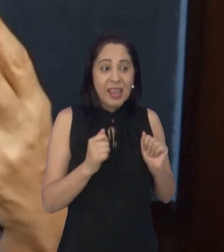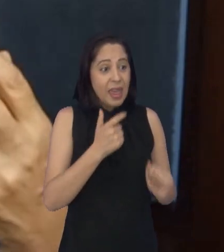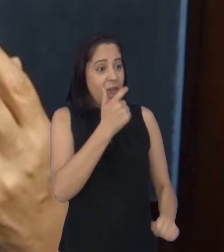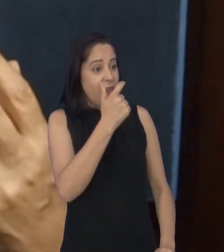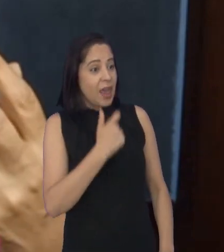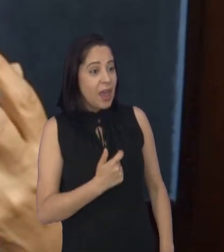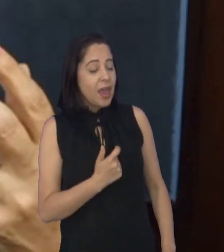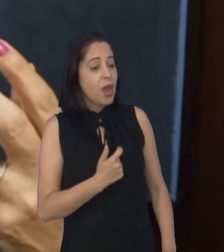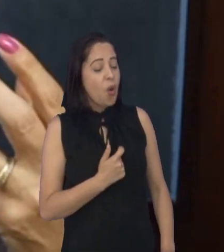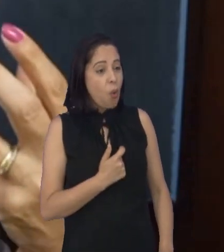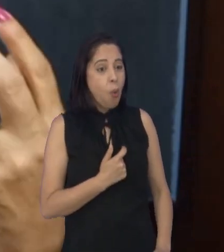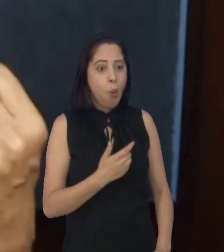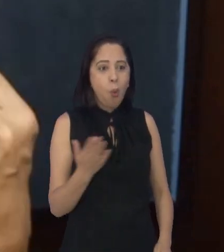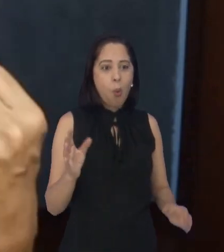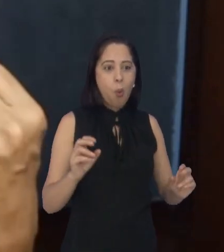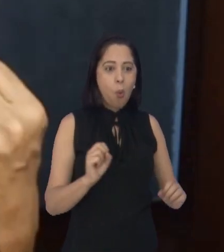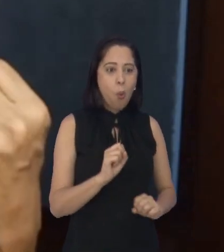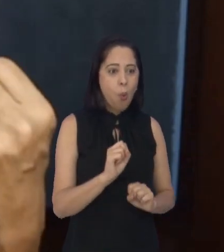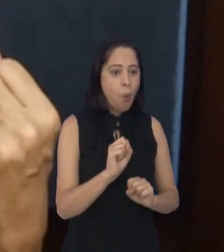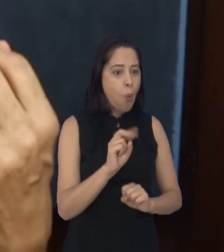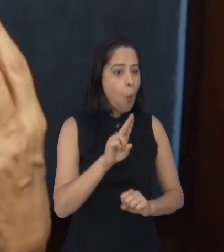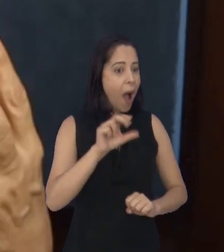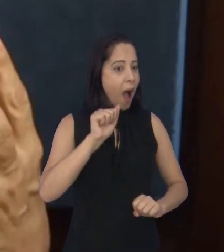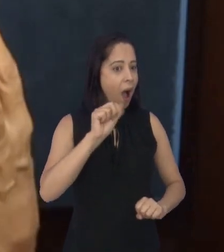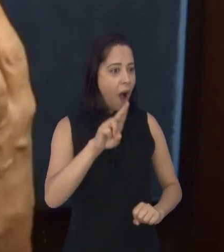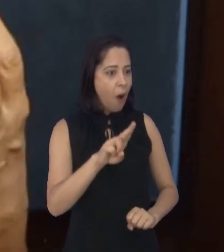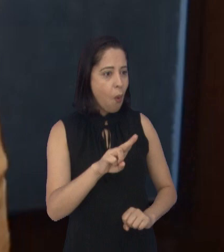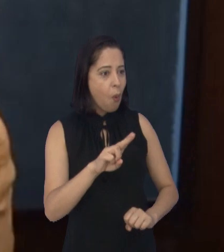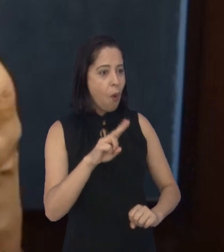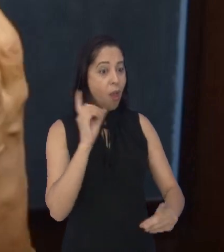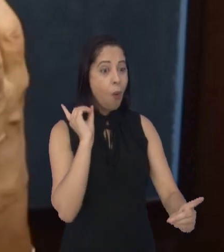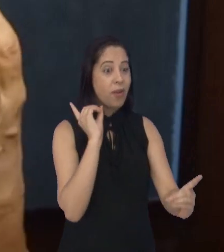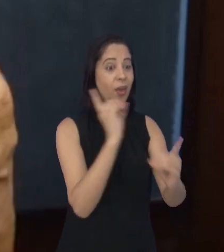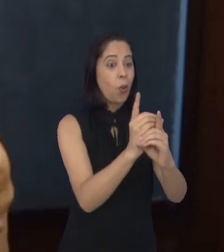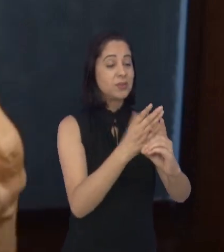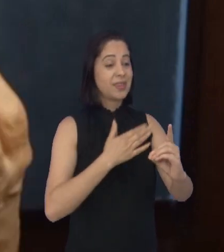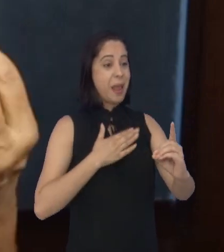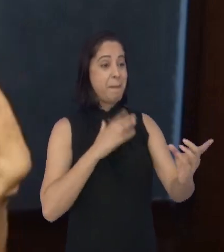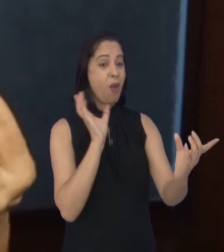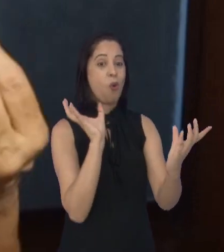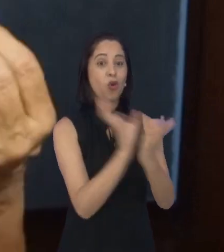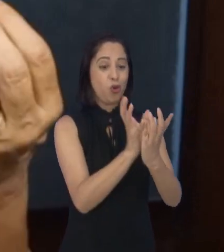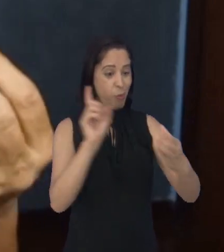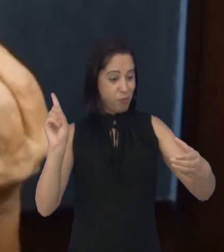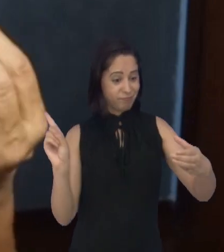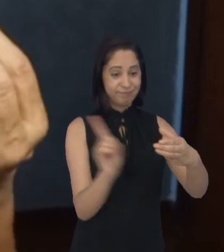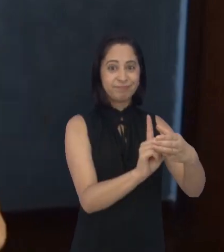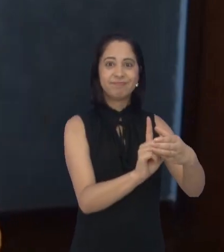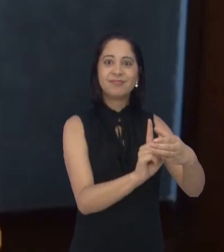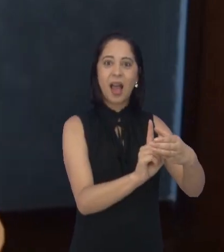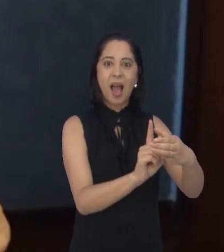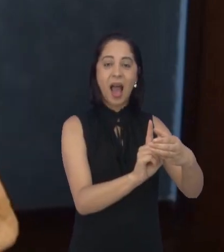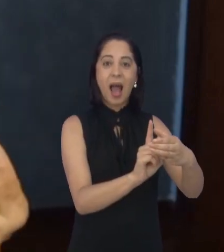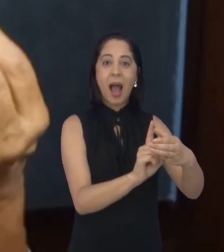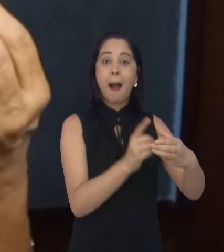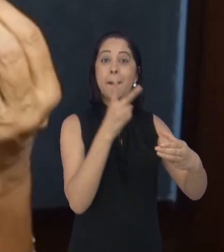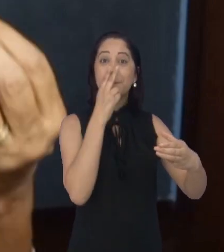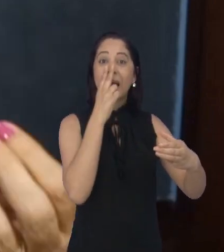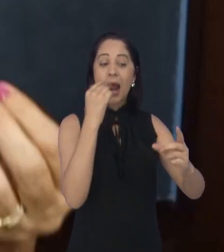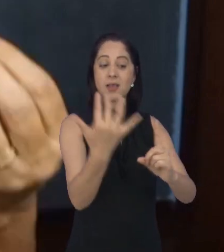eu encontrei a minha turma, né? Então, ela se sente